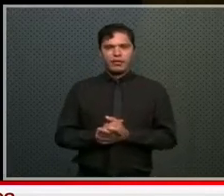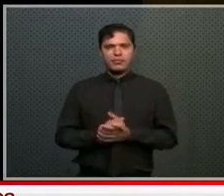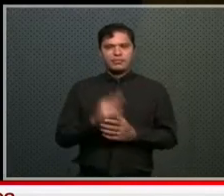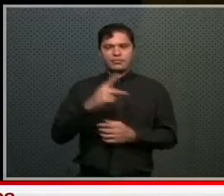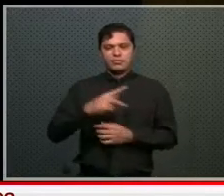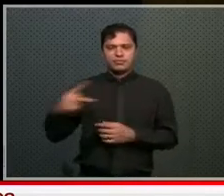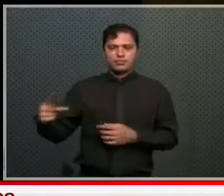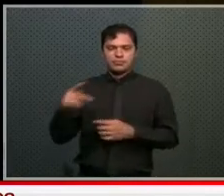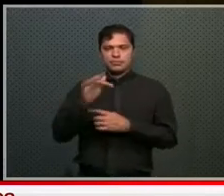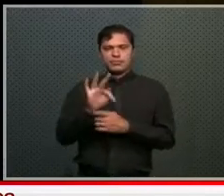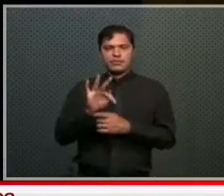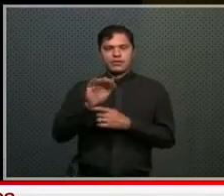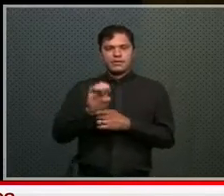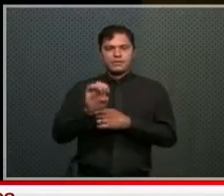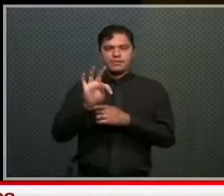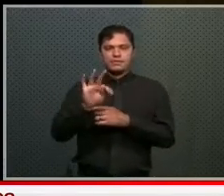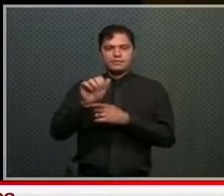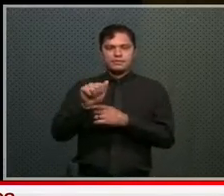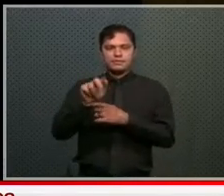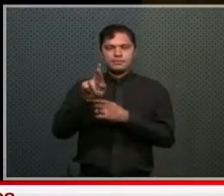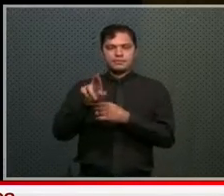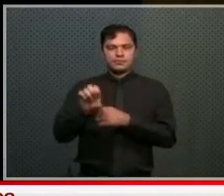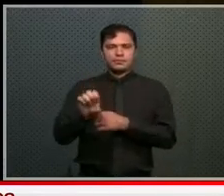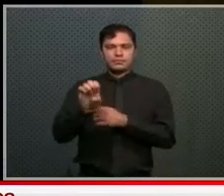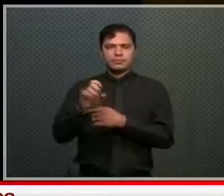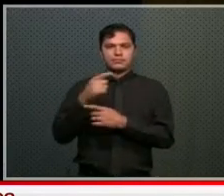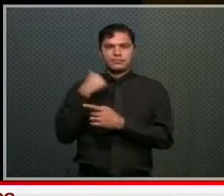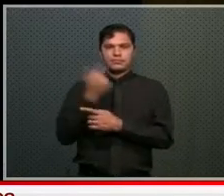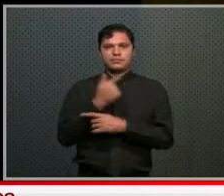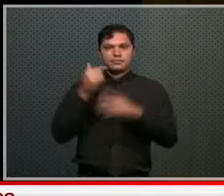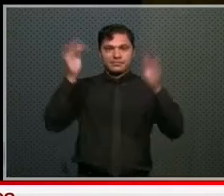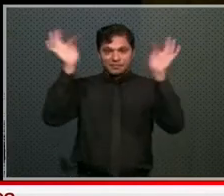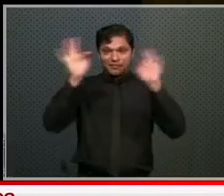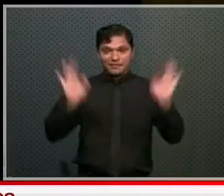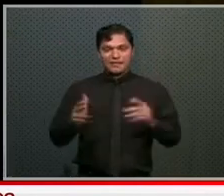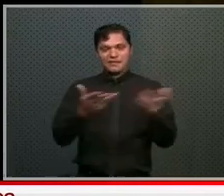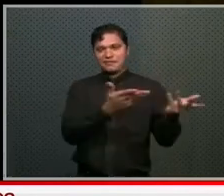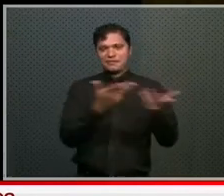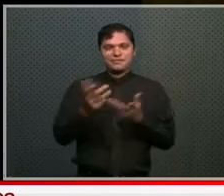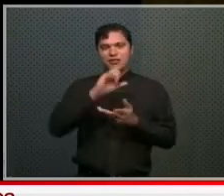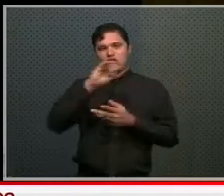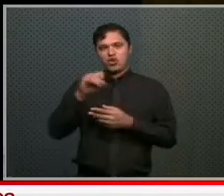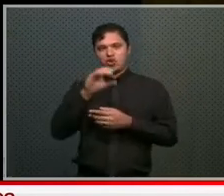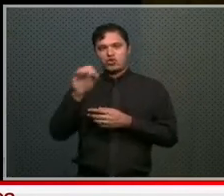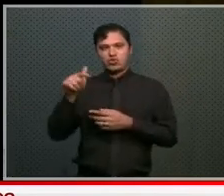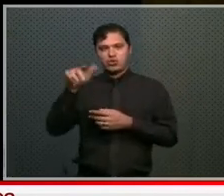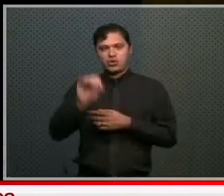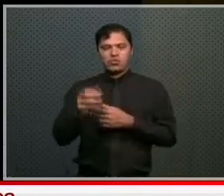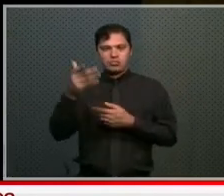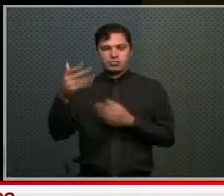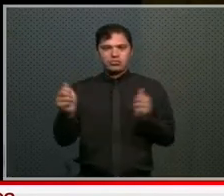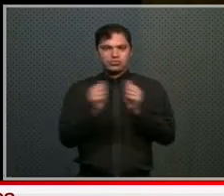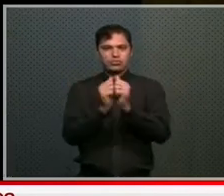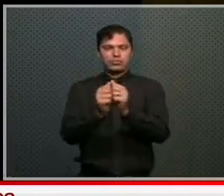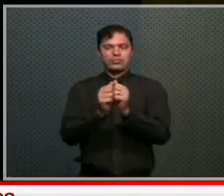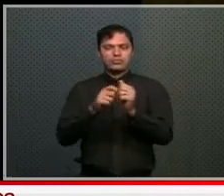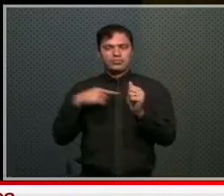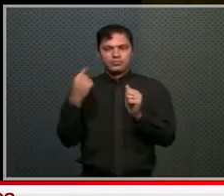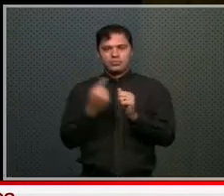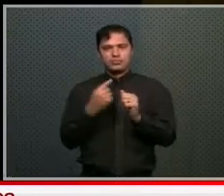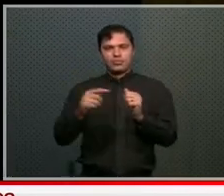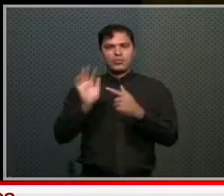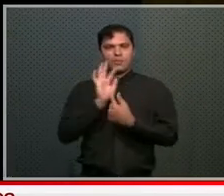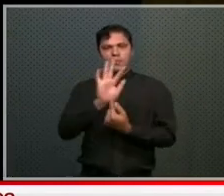fepagri a gente fica verdadeiramente feliz João por você estar aqui novamente conosco Isso demonstra